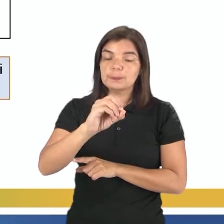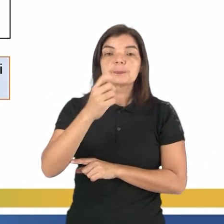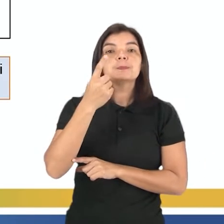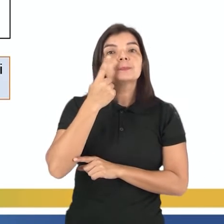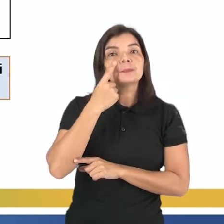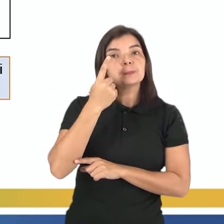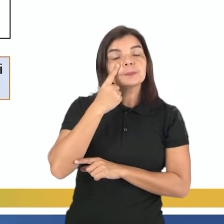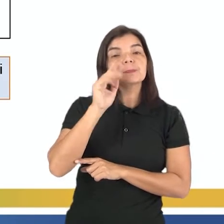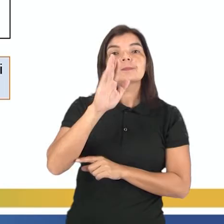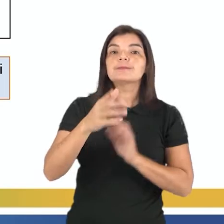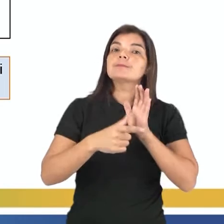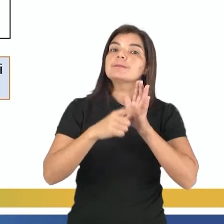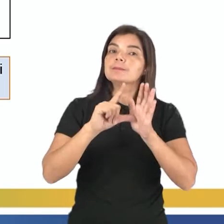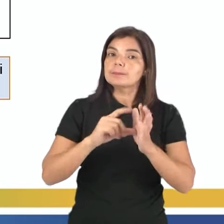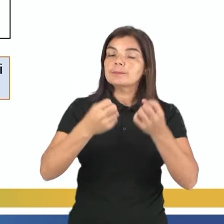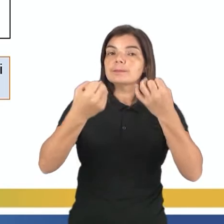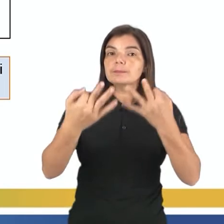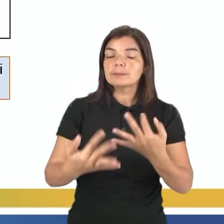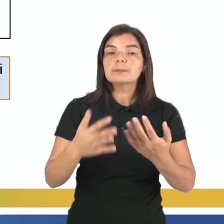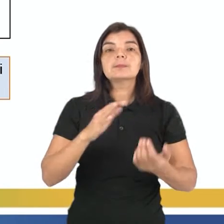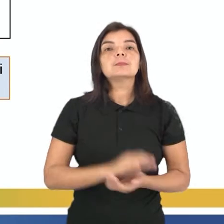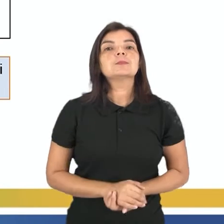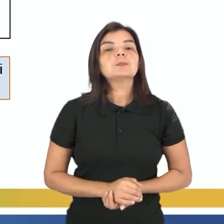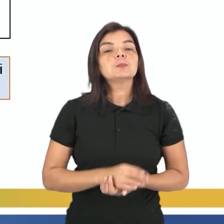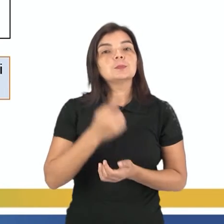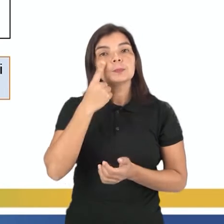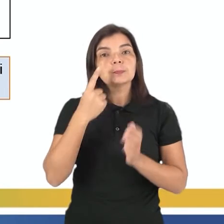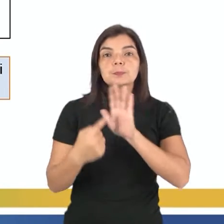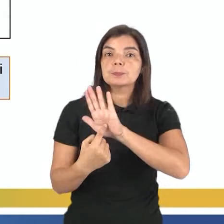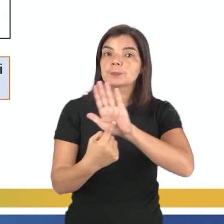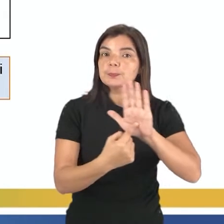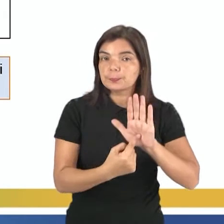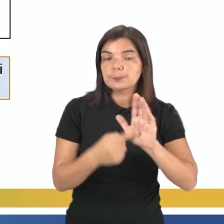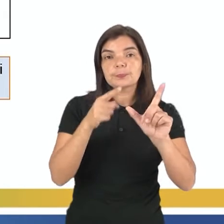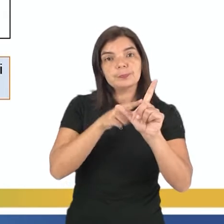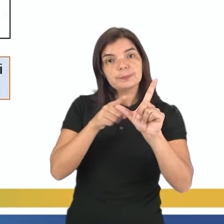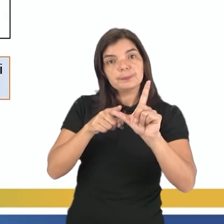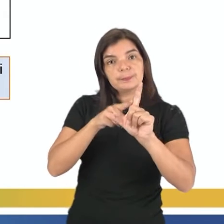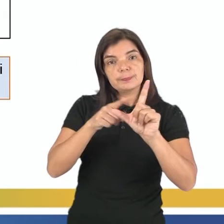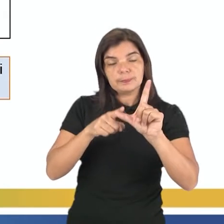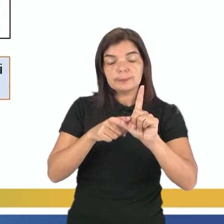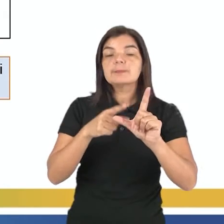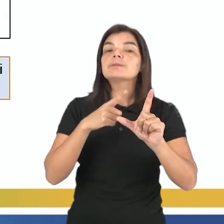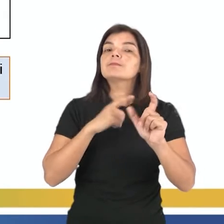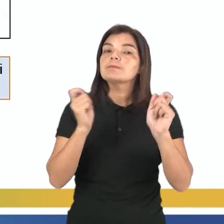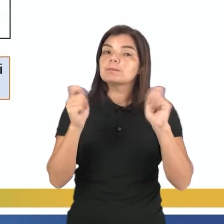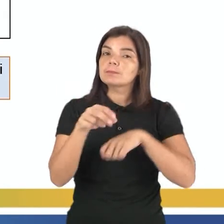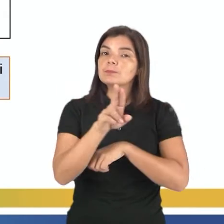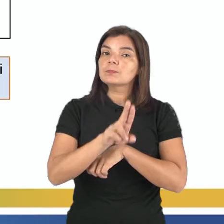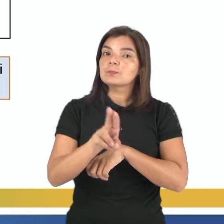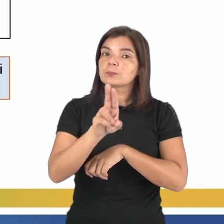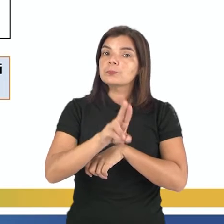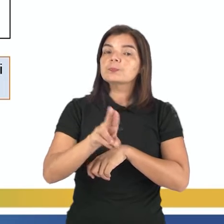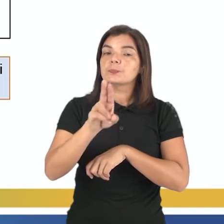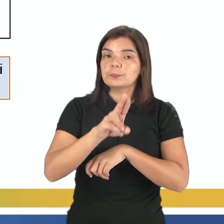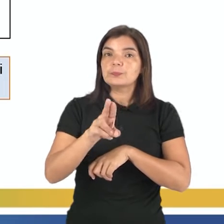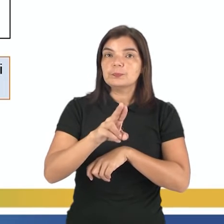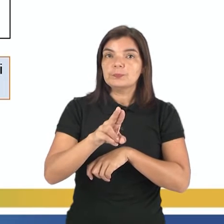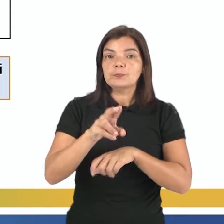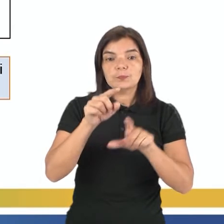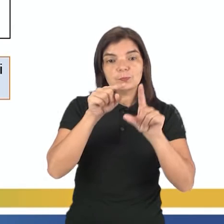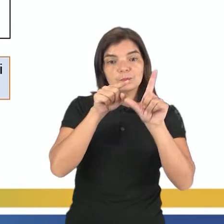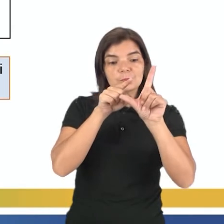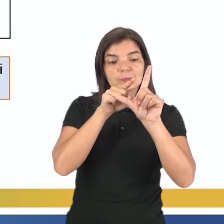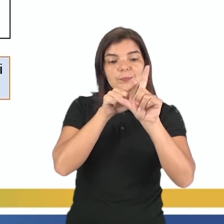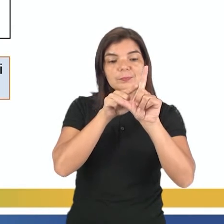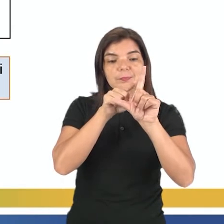gente tinha falado já antes que, para indicar esse ângulo reto, a gente pode utilizar um quadradinho